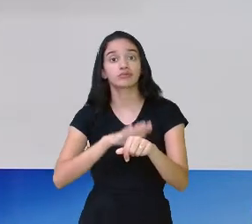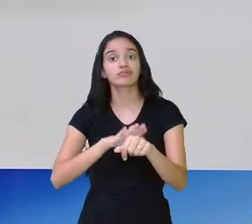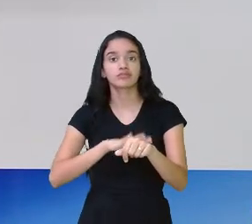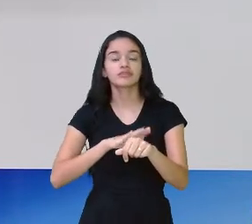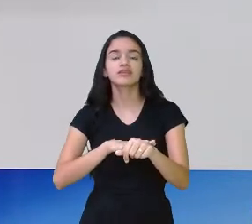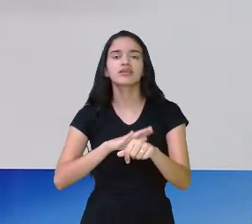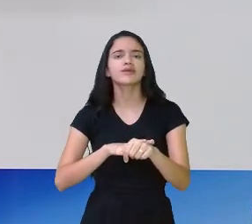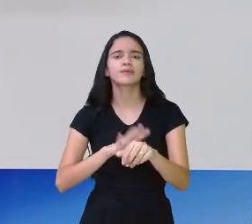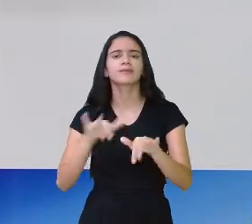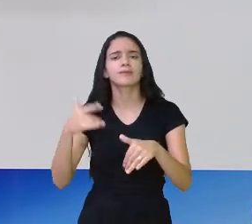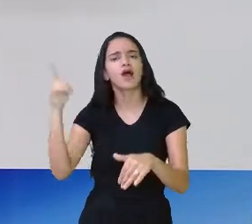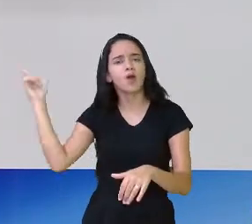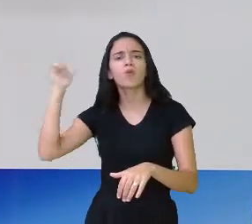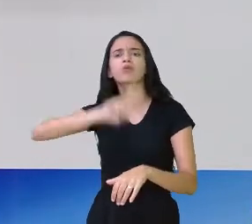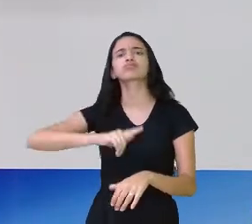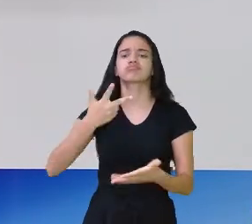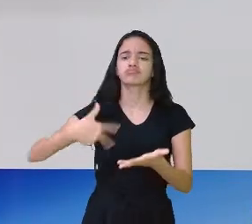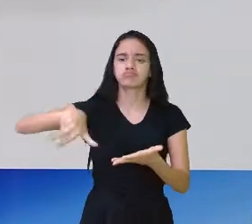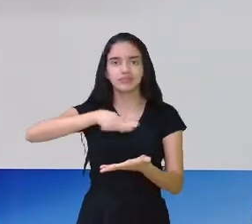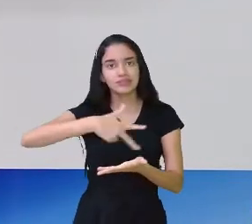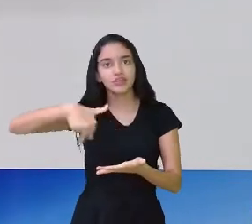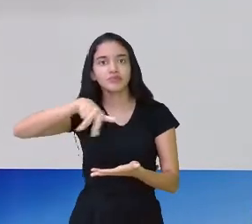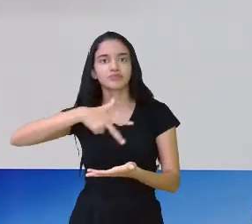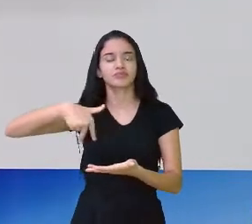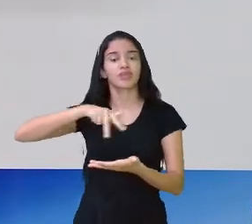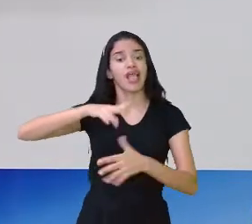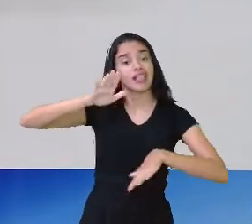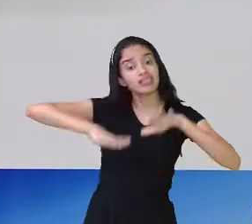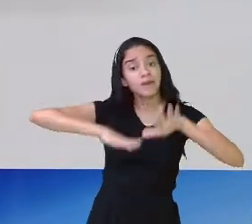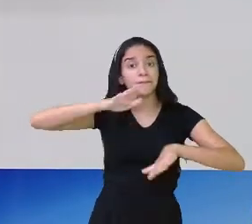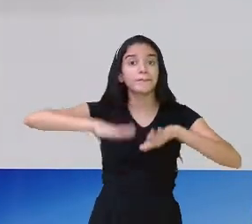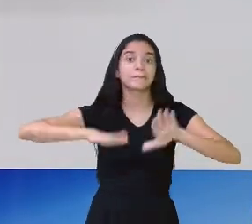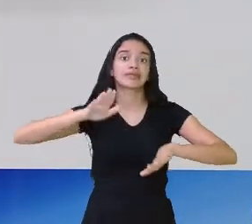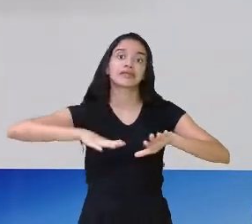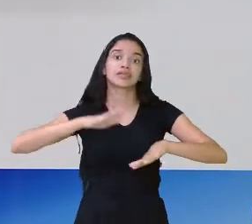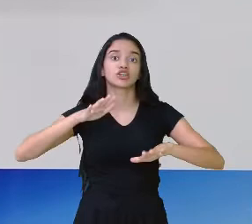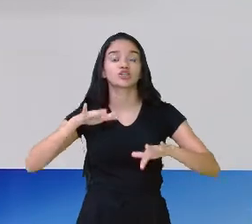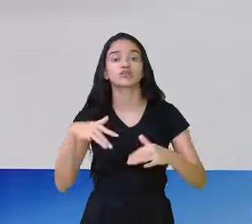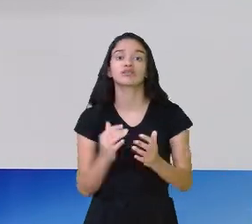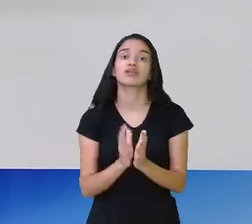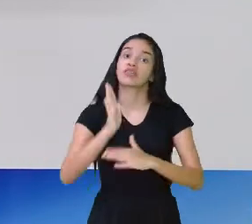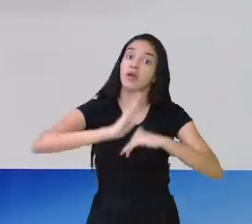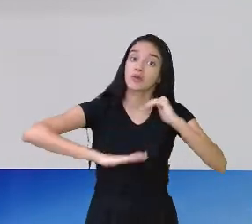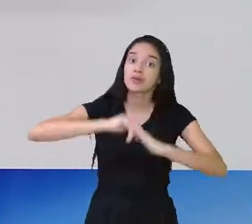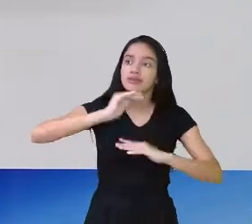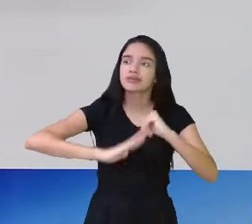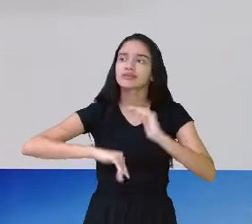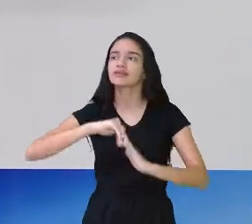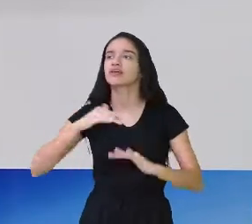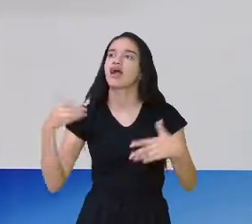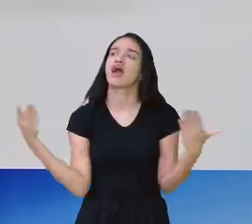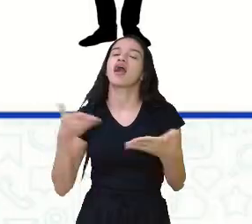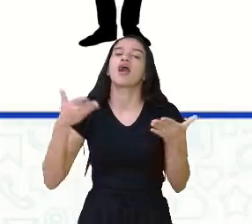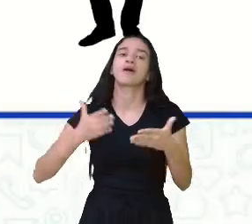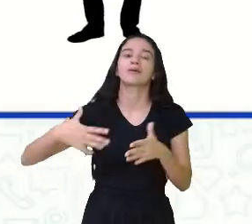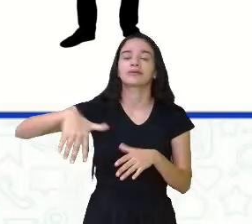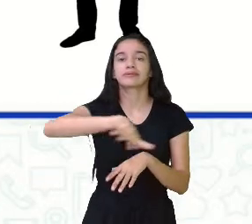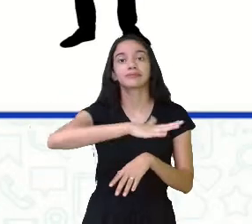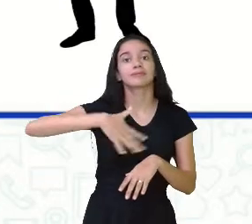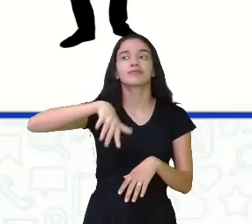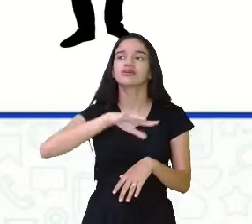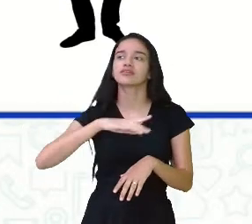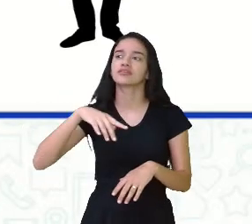para conseguir fazer a sua dança. E isso depende muito do talento do artista. Vamos agora para o espaço.